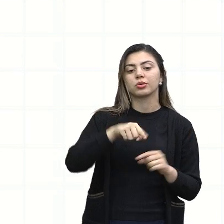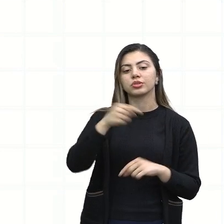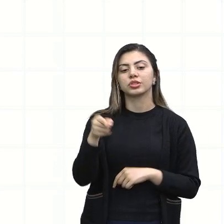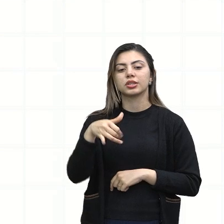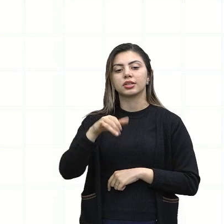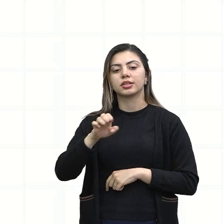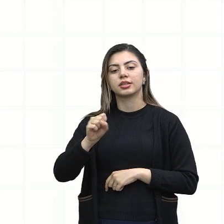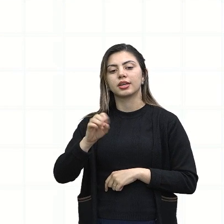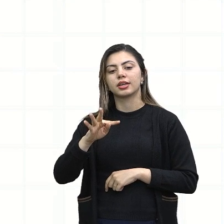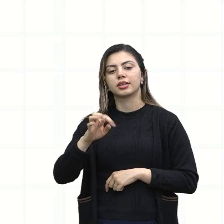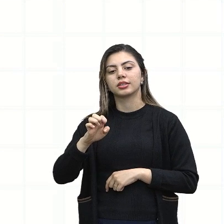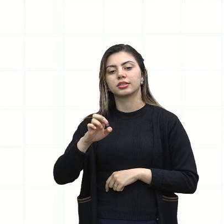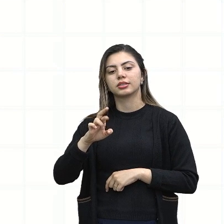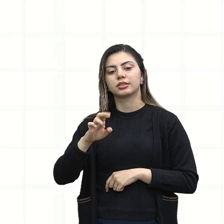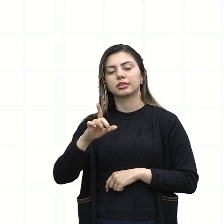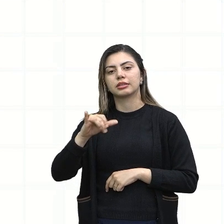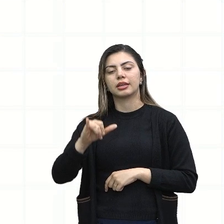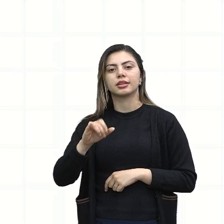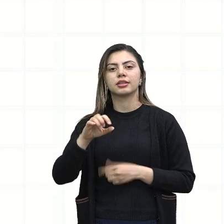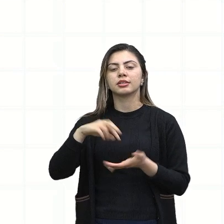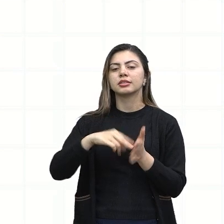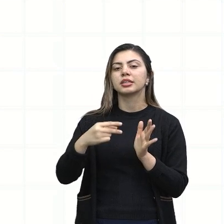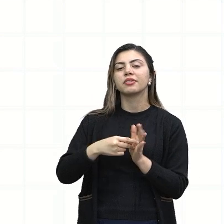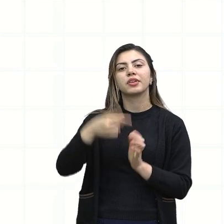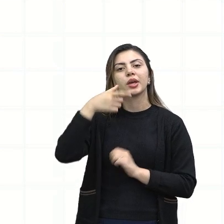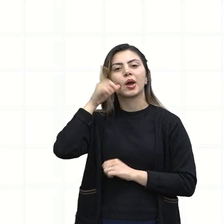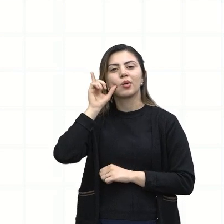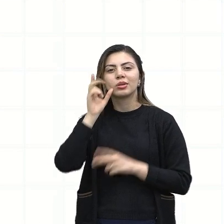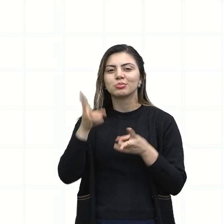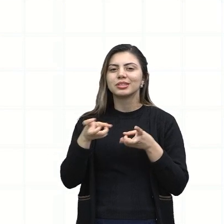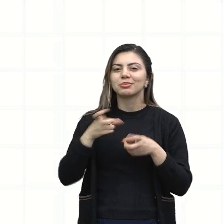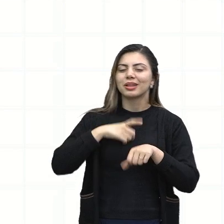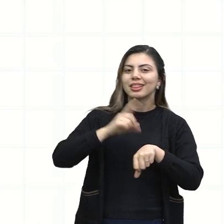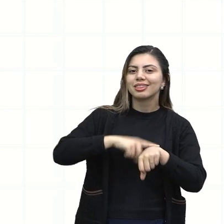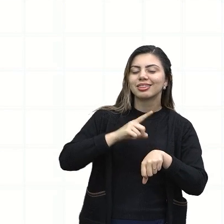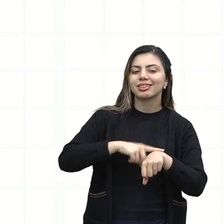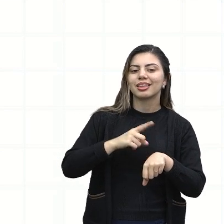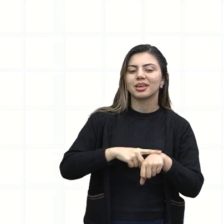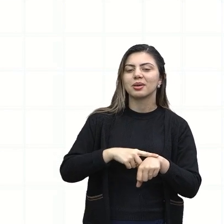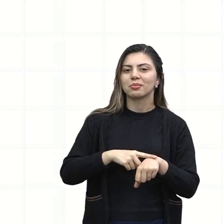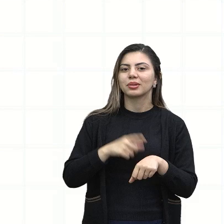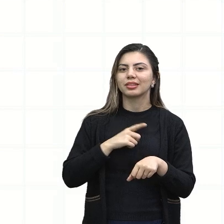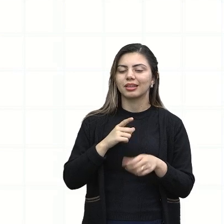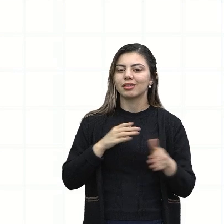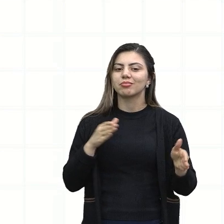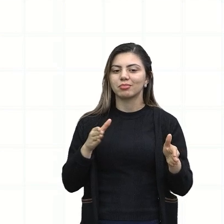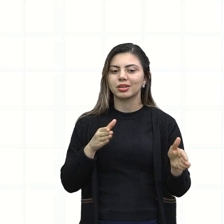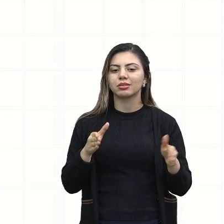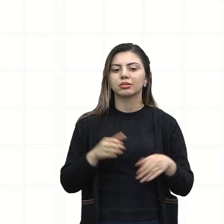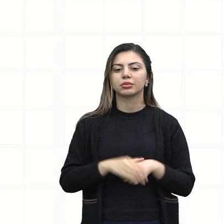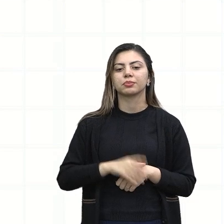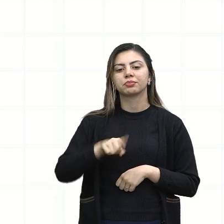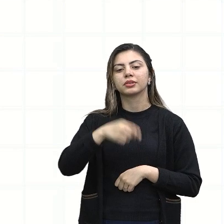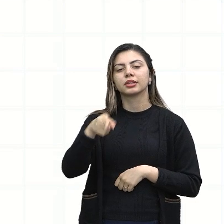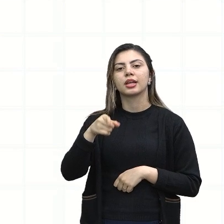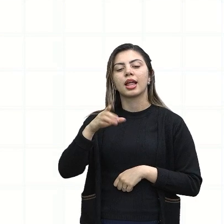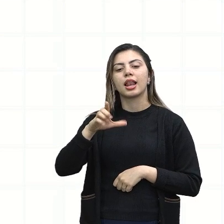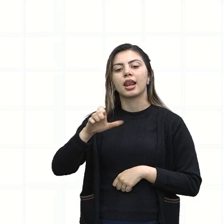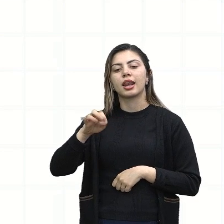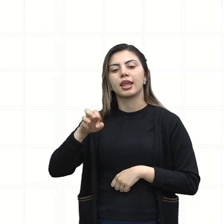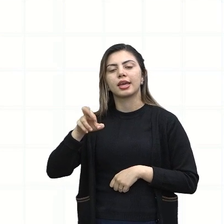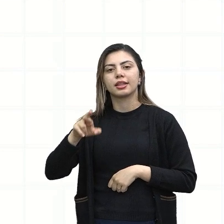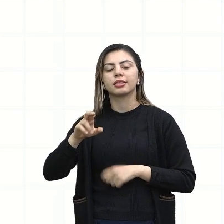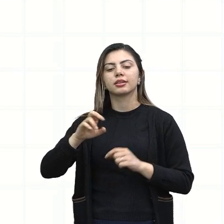yesterday, ontem. Percebam que é tudo marcador de tempo, né? Eu estou delimitando um tempo aí. Later,